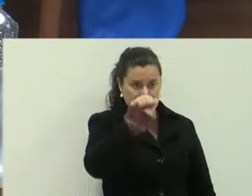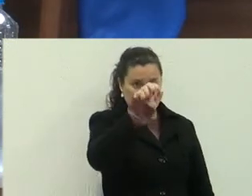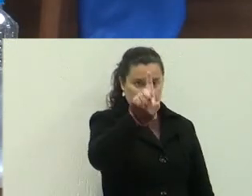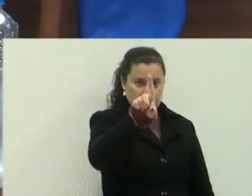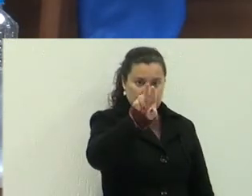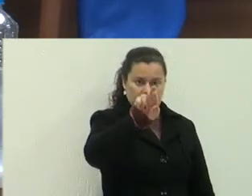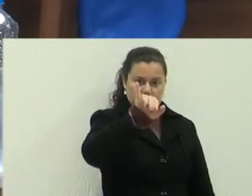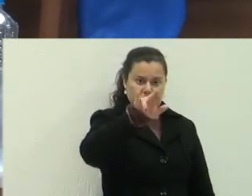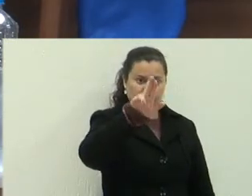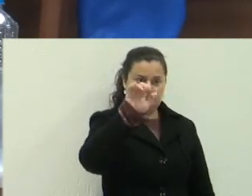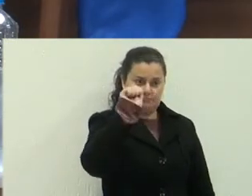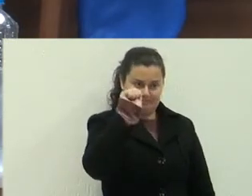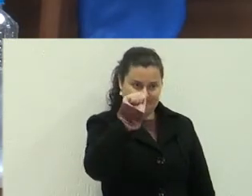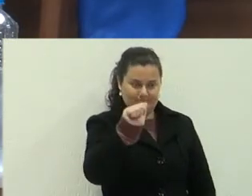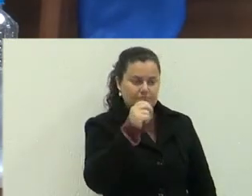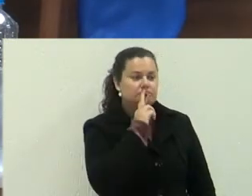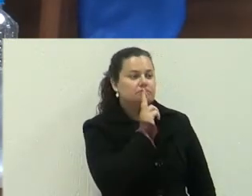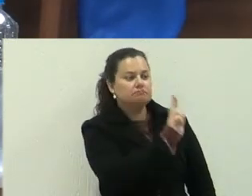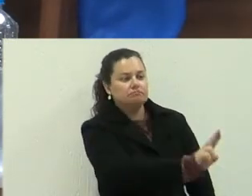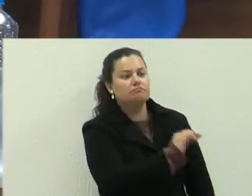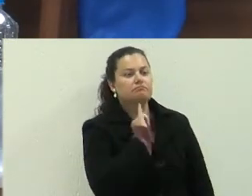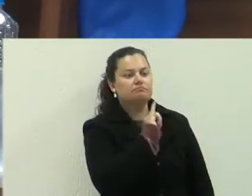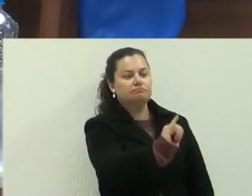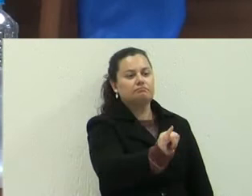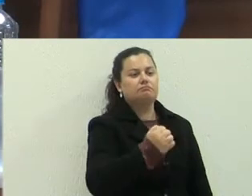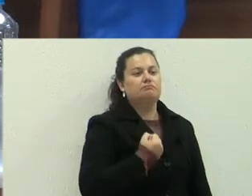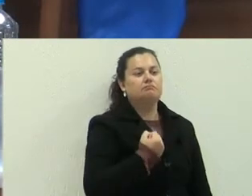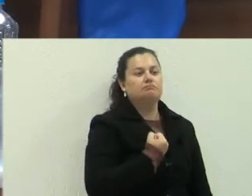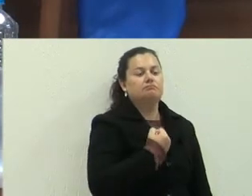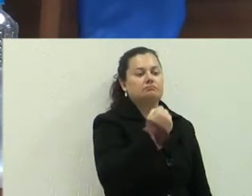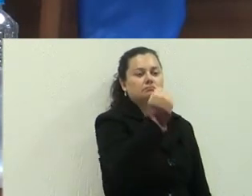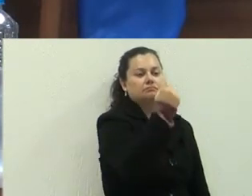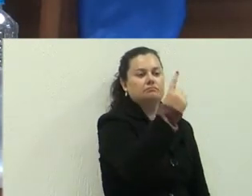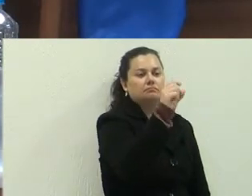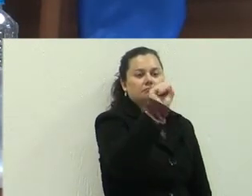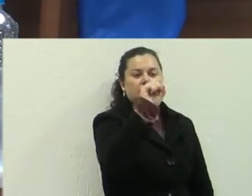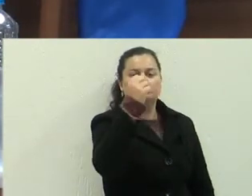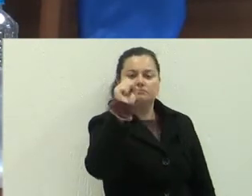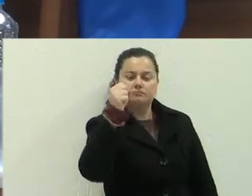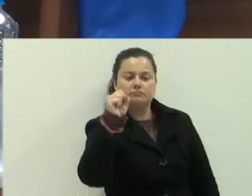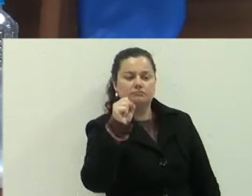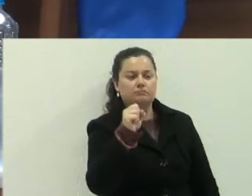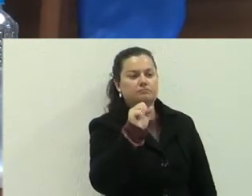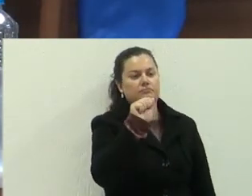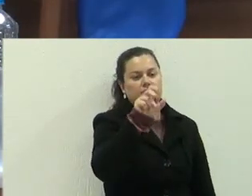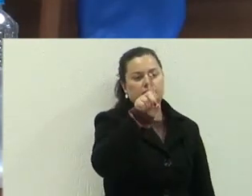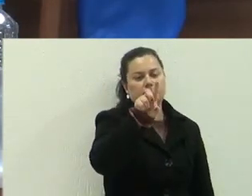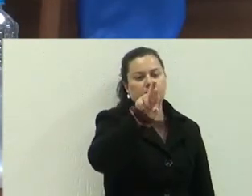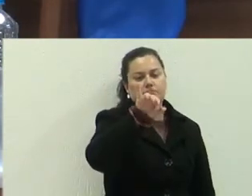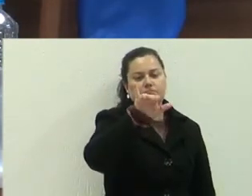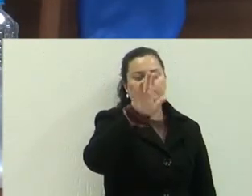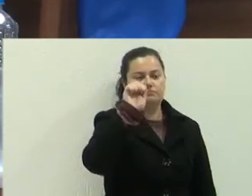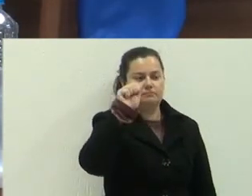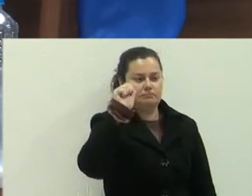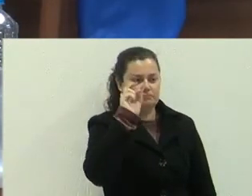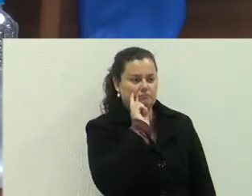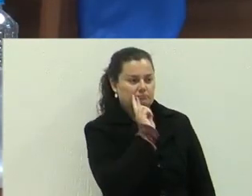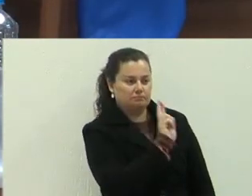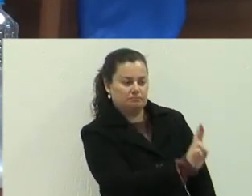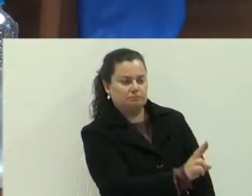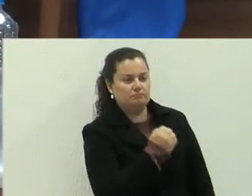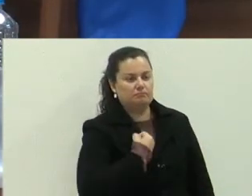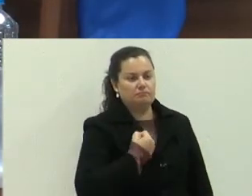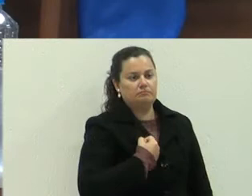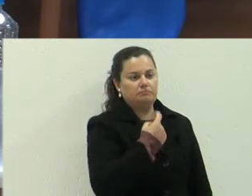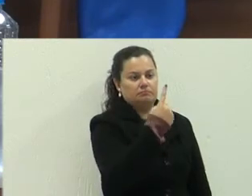Macarini. Resposta ao requerimento 108 da vereadora Adriana Macarini. E resposta ao